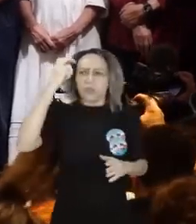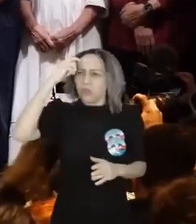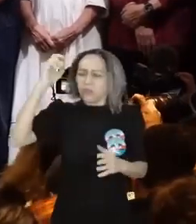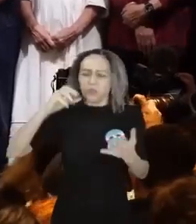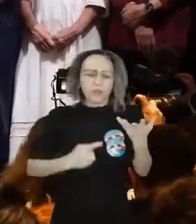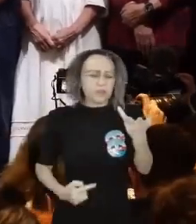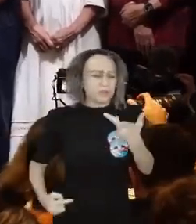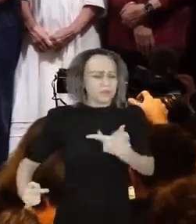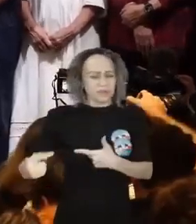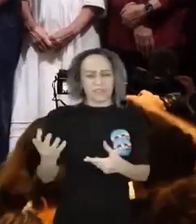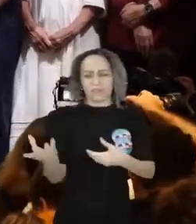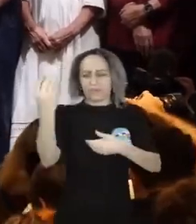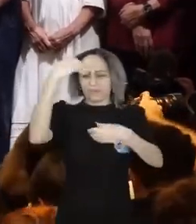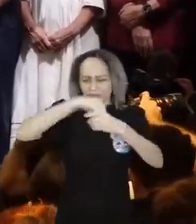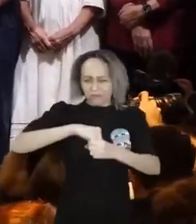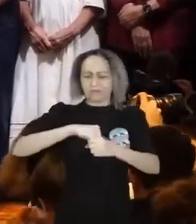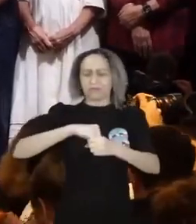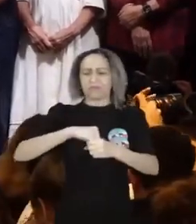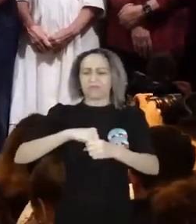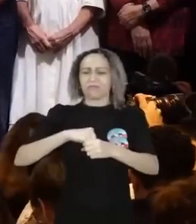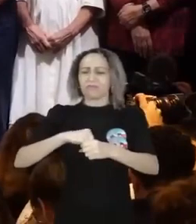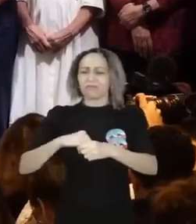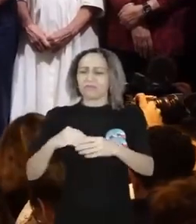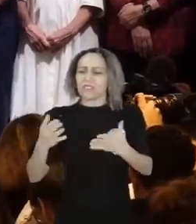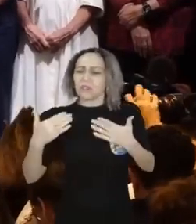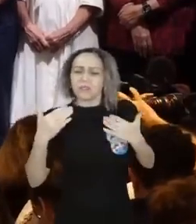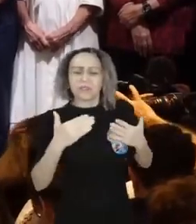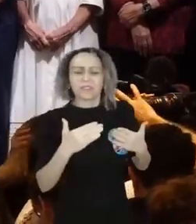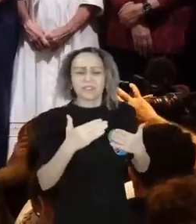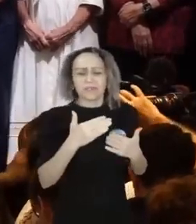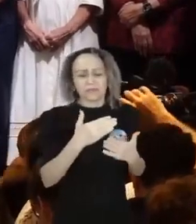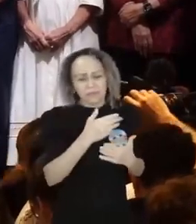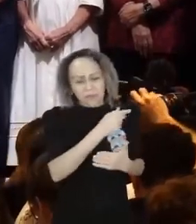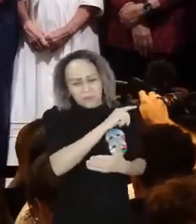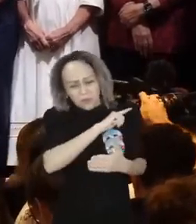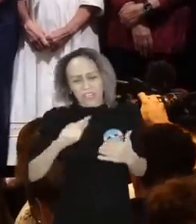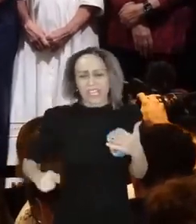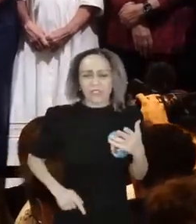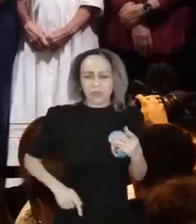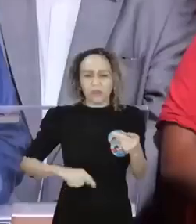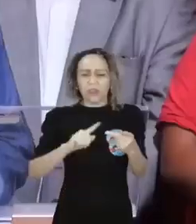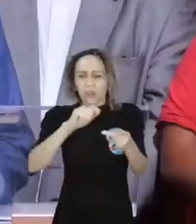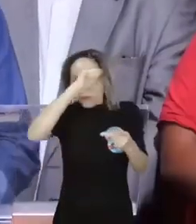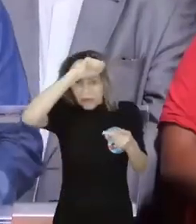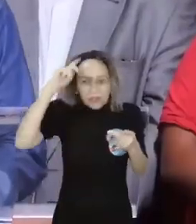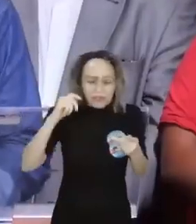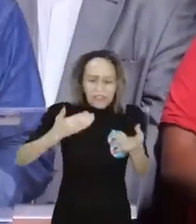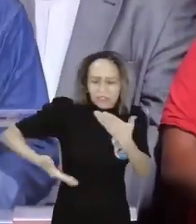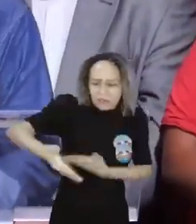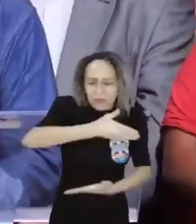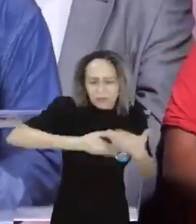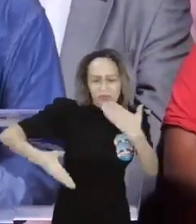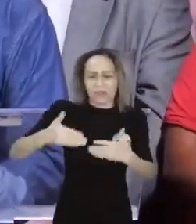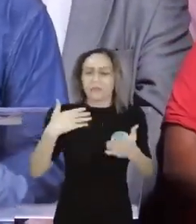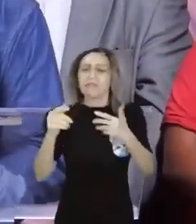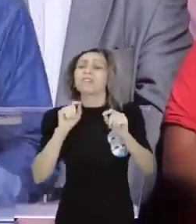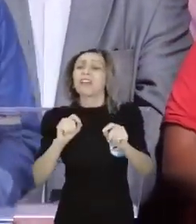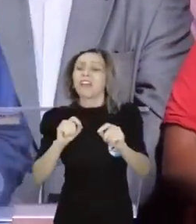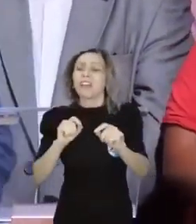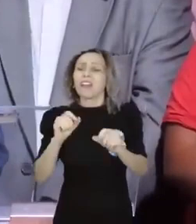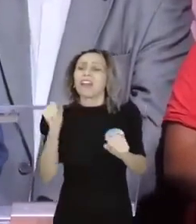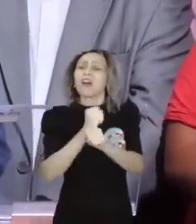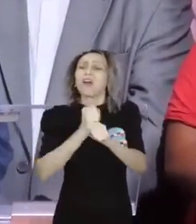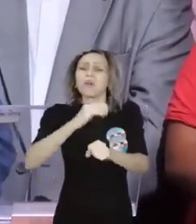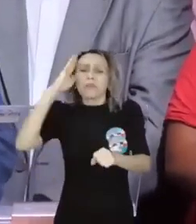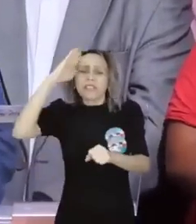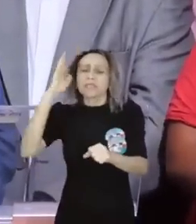Vamos retomar o diálogo com os governadores e os prefeitos para definirmos juntos as obras prioritárias para